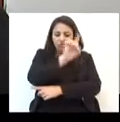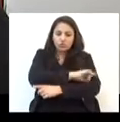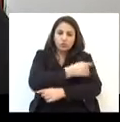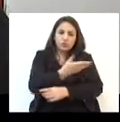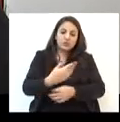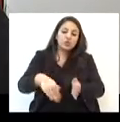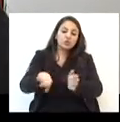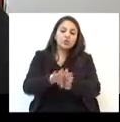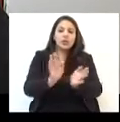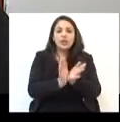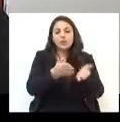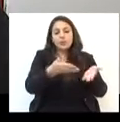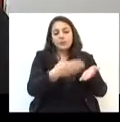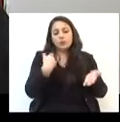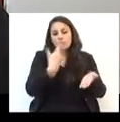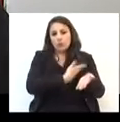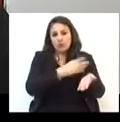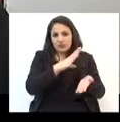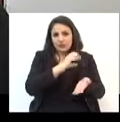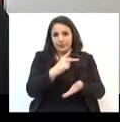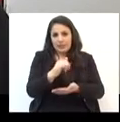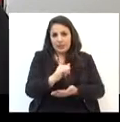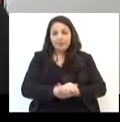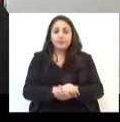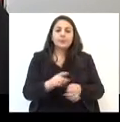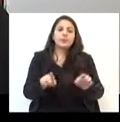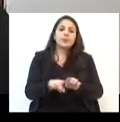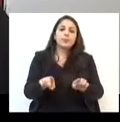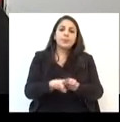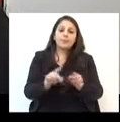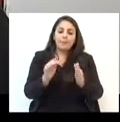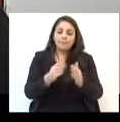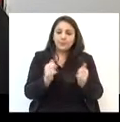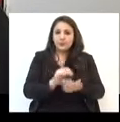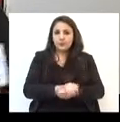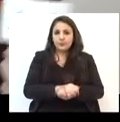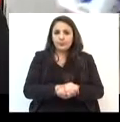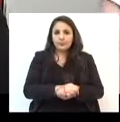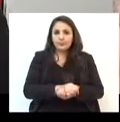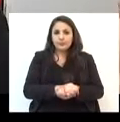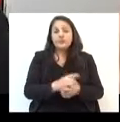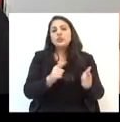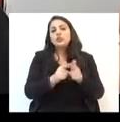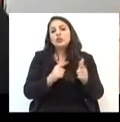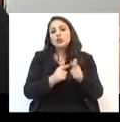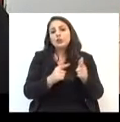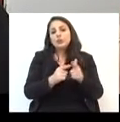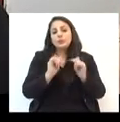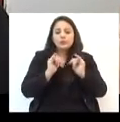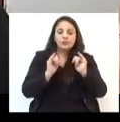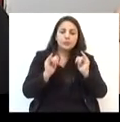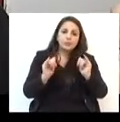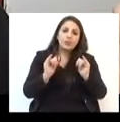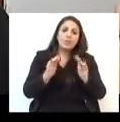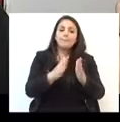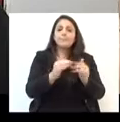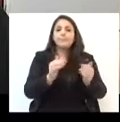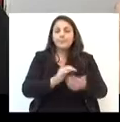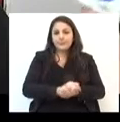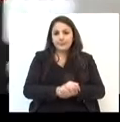chegue até a comissão, até a nossa comissão, a CPI, né, o que foi solicitado. tipo de informações, então,